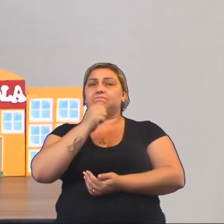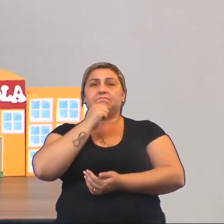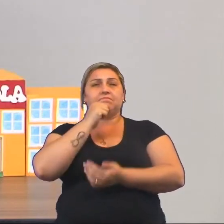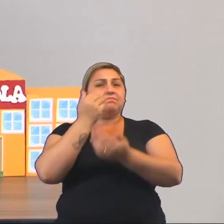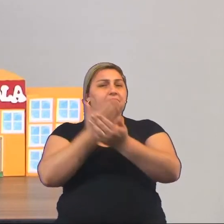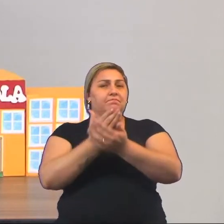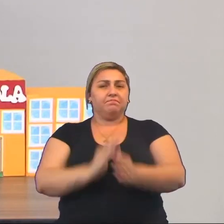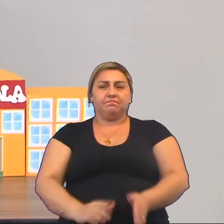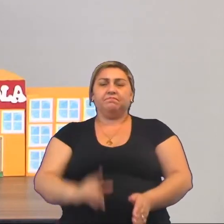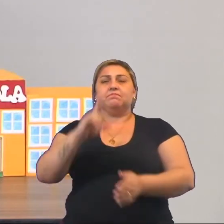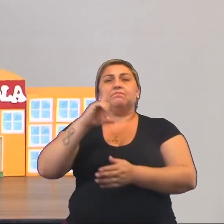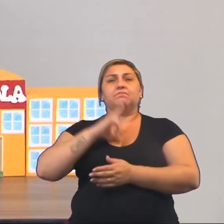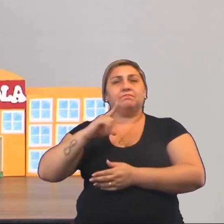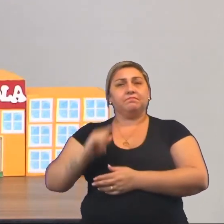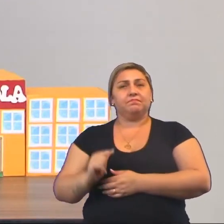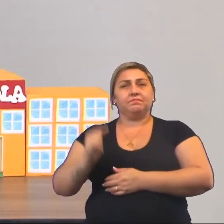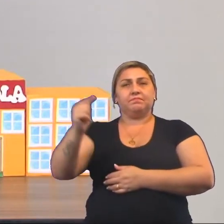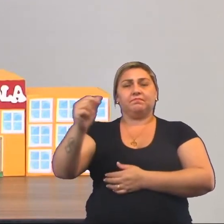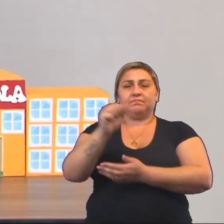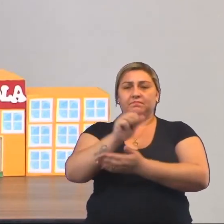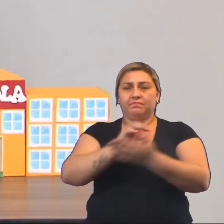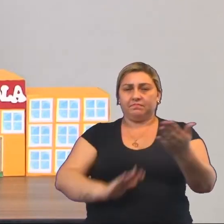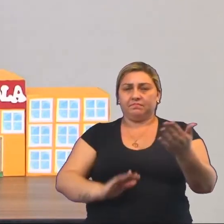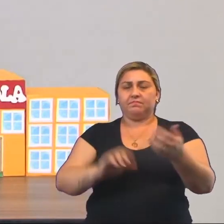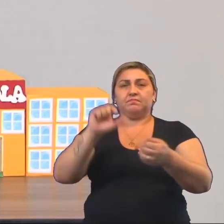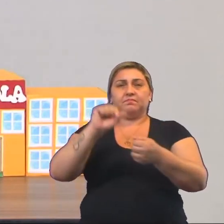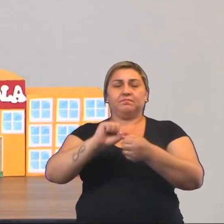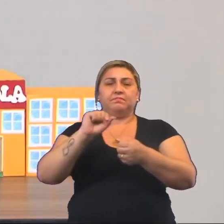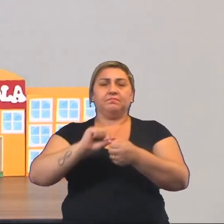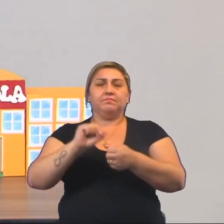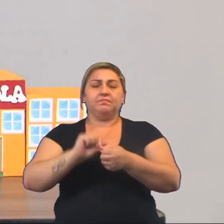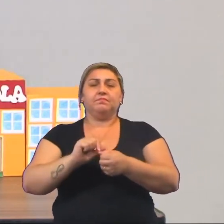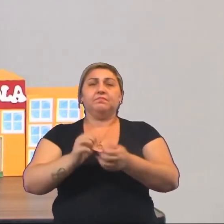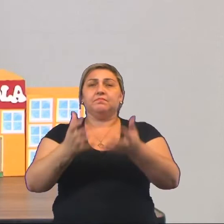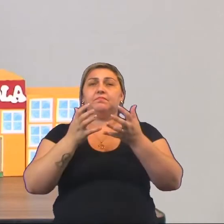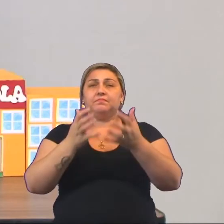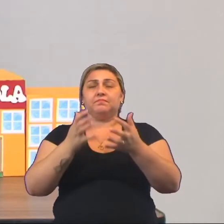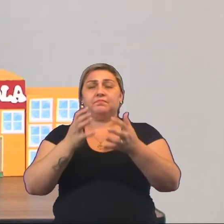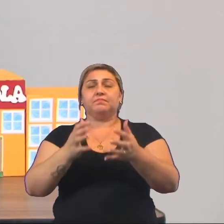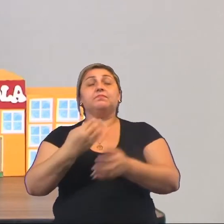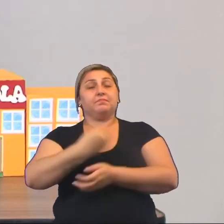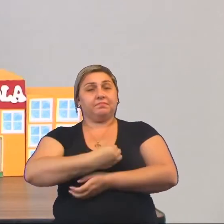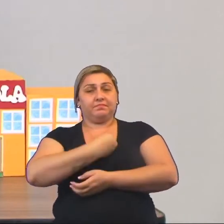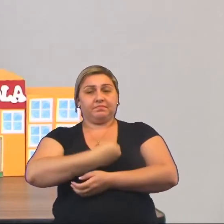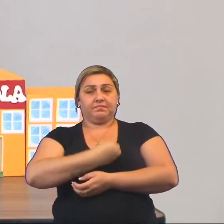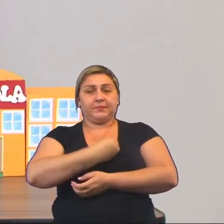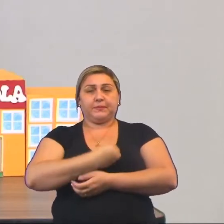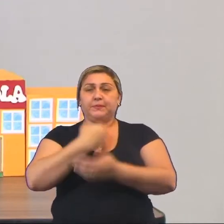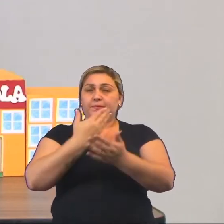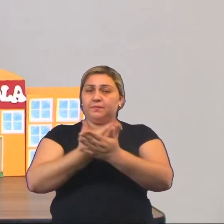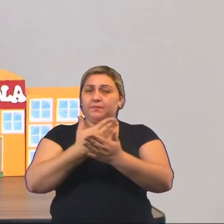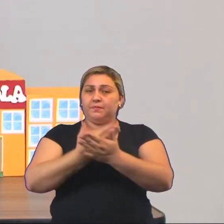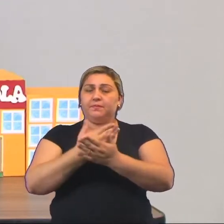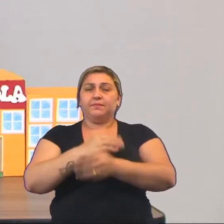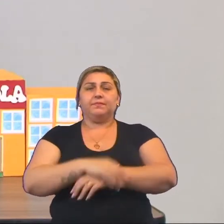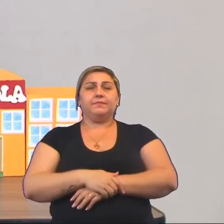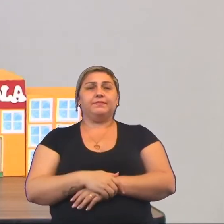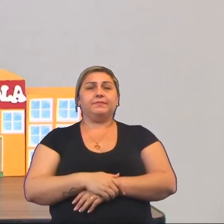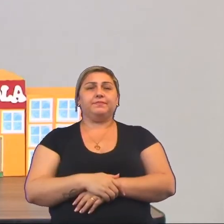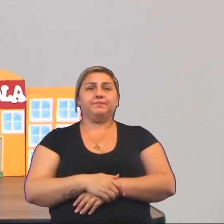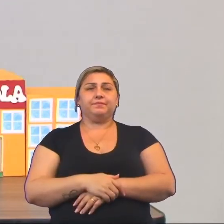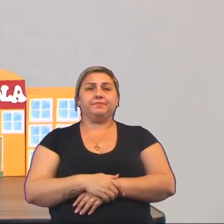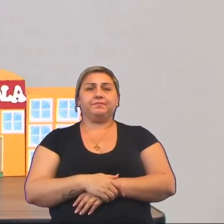acabou ainda. Nós temos outra atividade para realizar. E eu quero vocês participando da aula, viu,